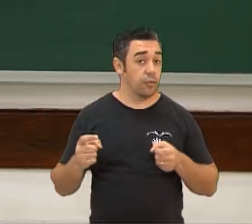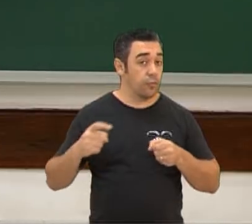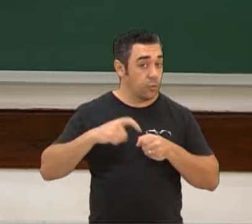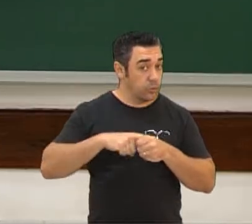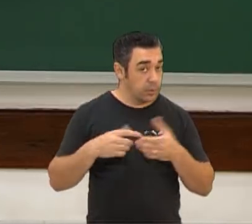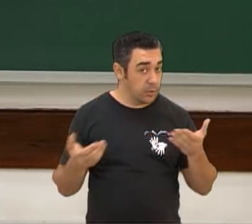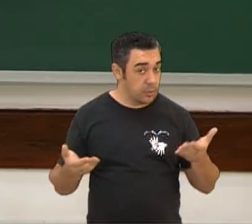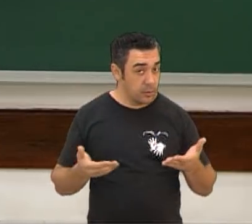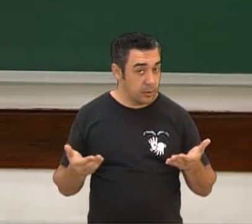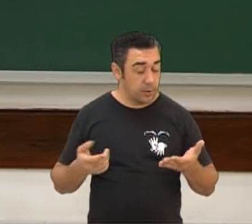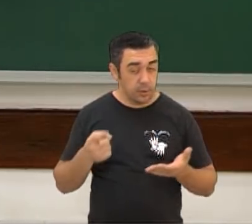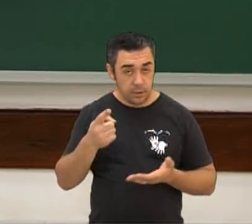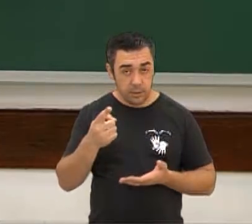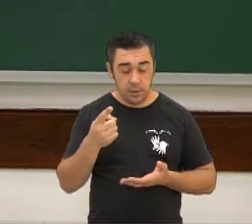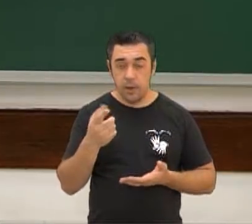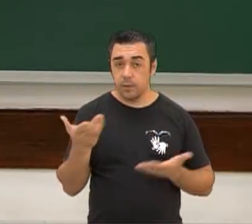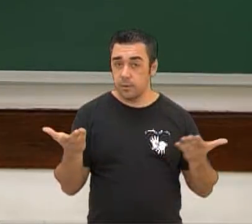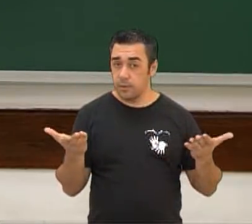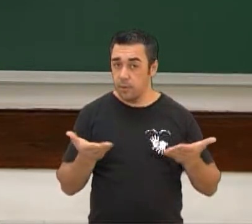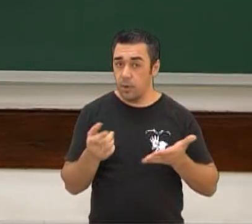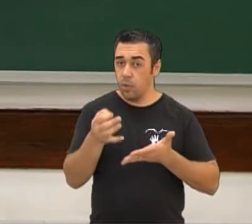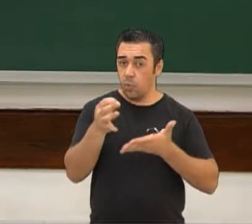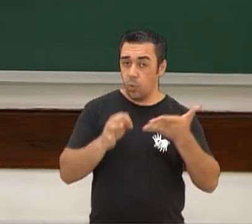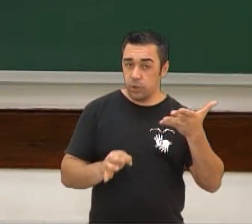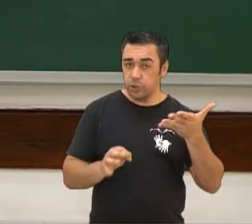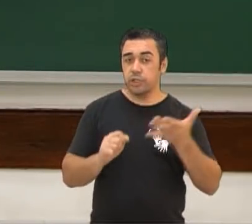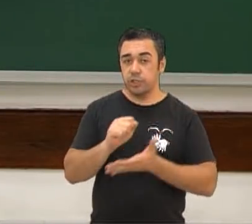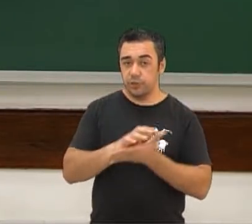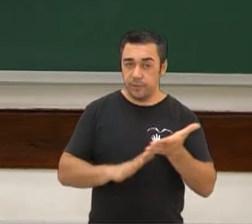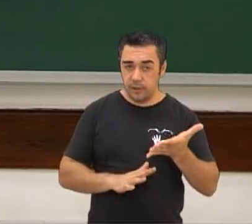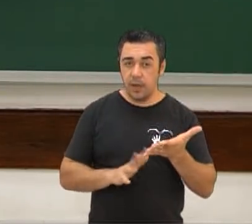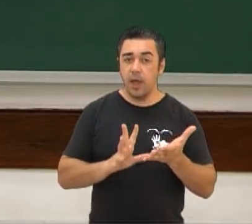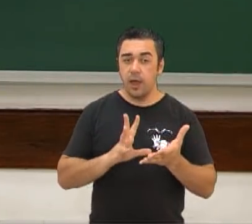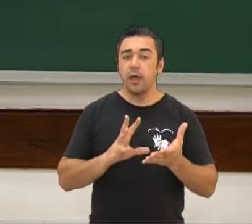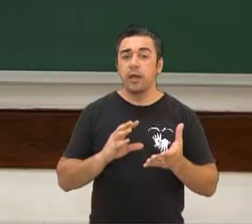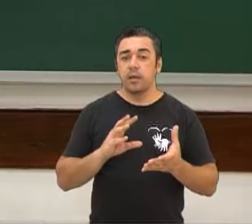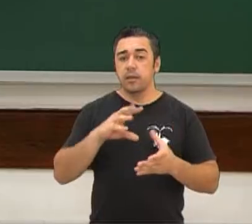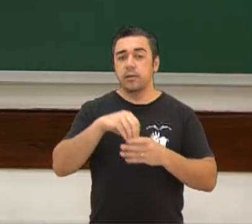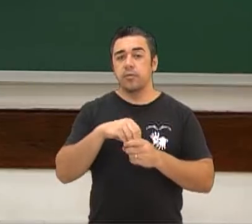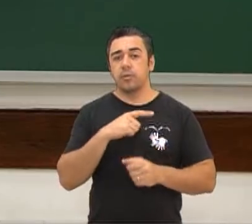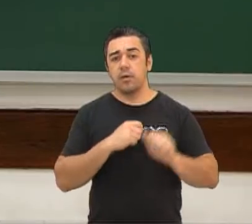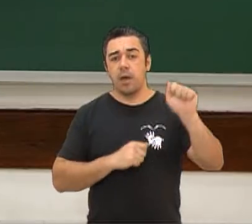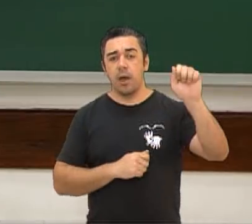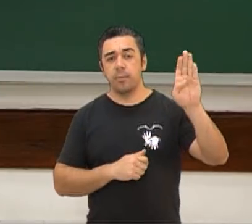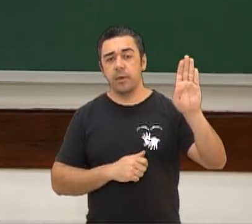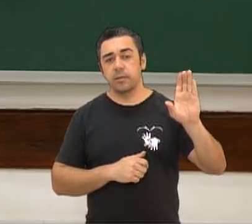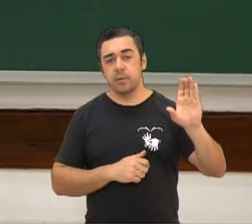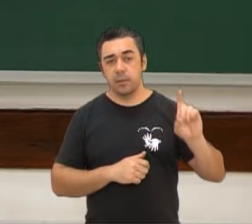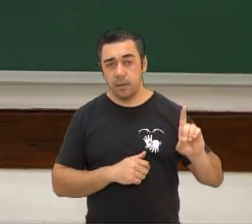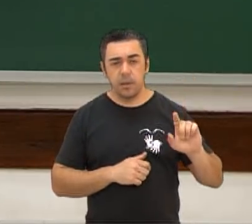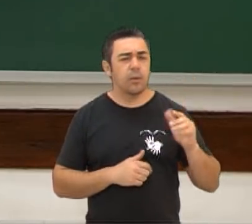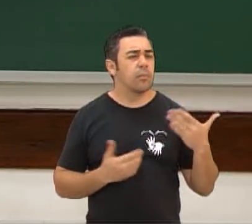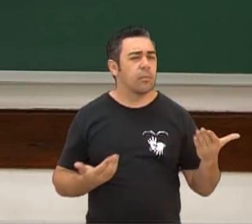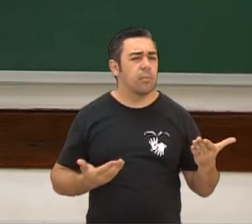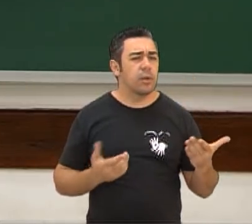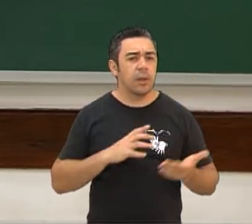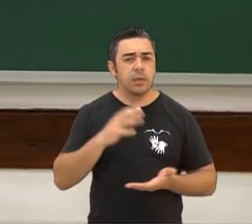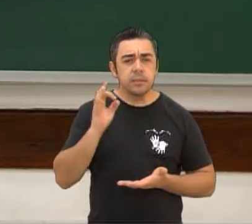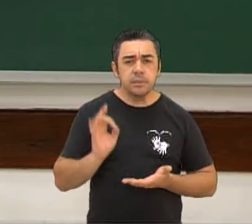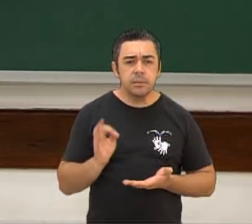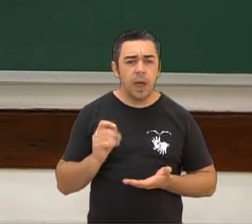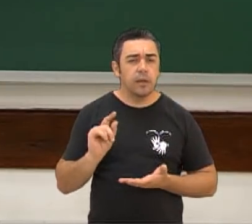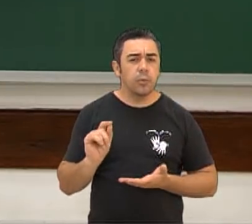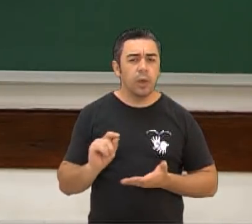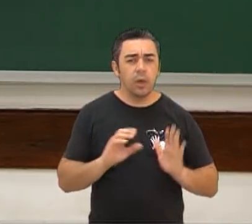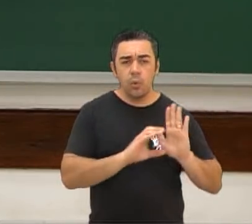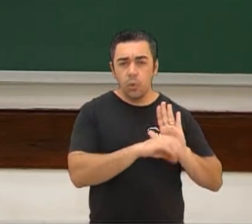Voltando aqui então, pessoal, para a gente corrigir esse nosso exercício, né, dentre das alternativas que nós tínhamos, qual será que mais condiz com os